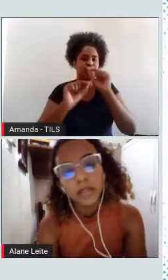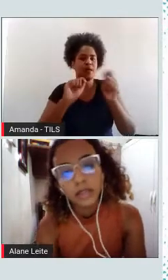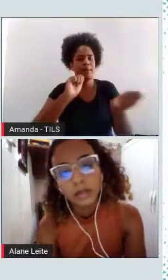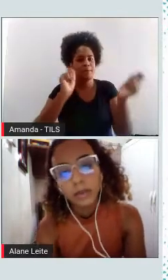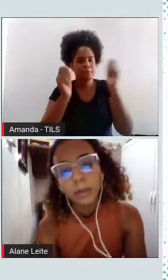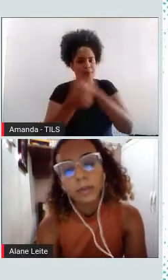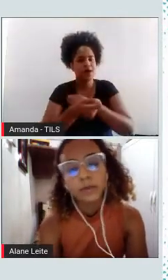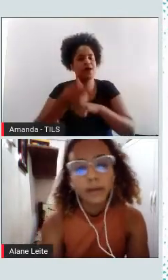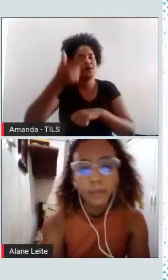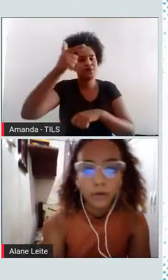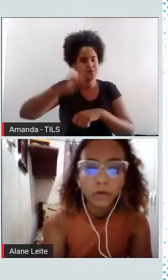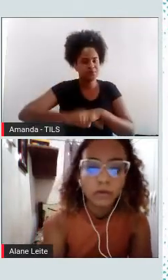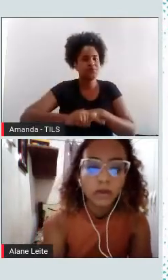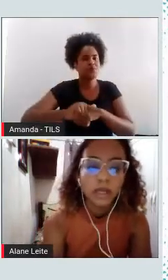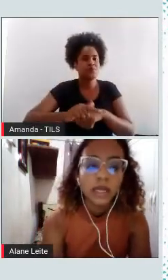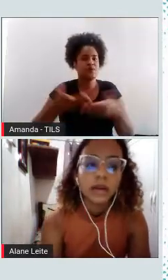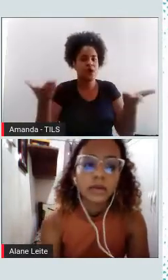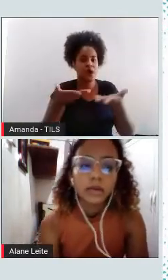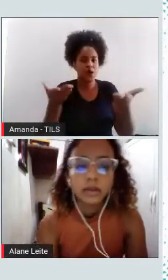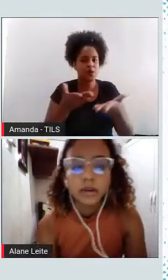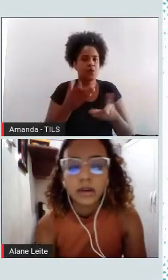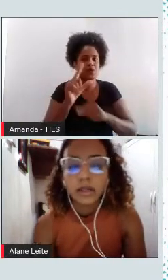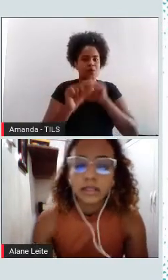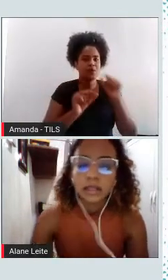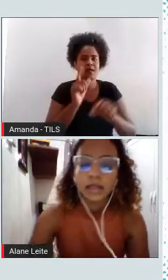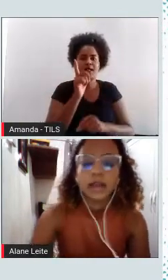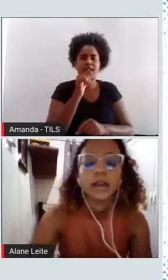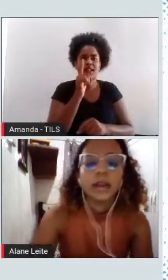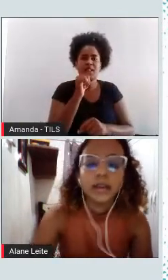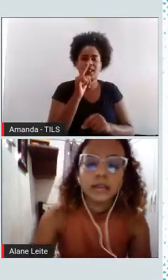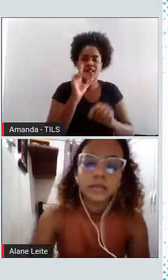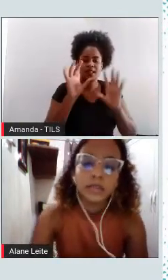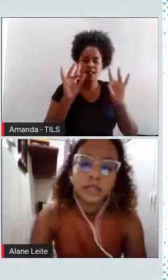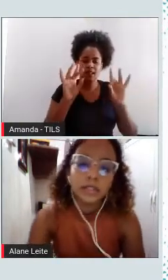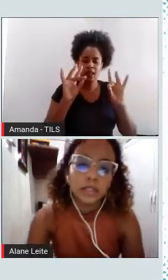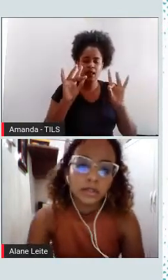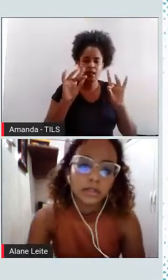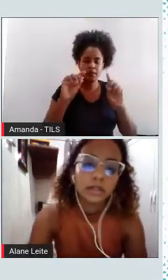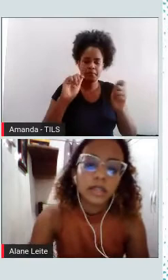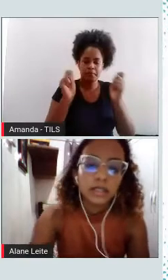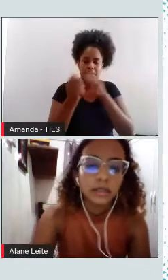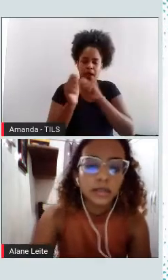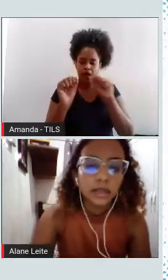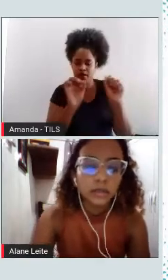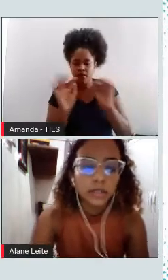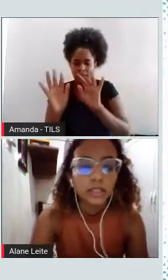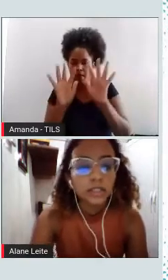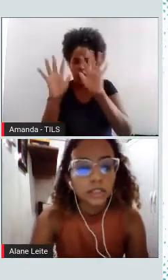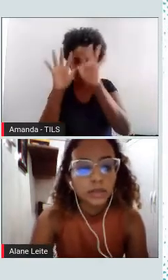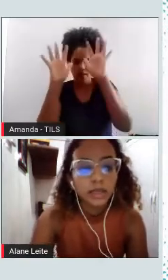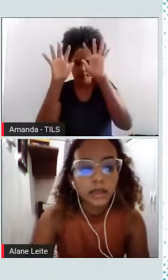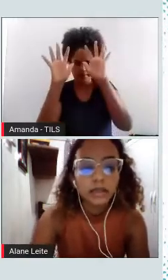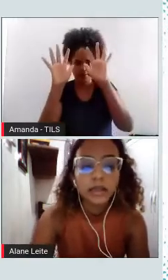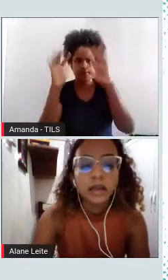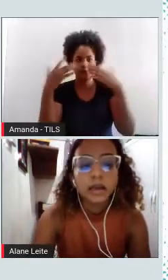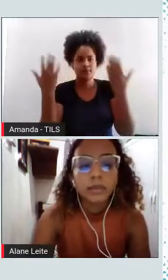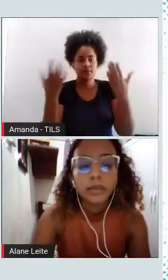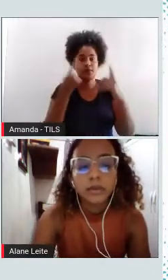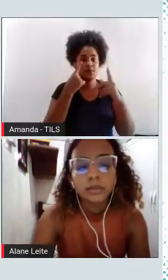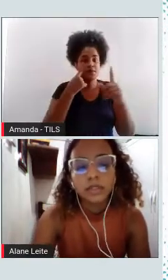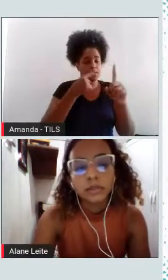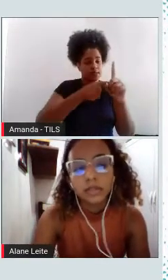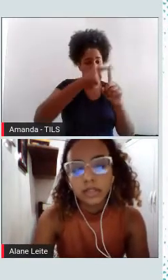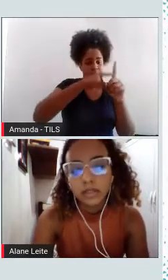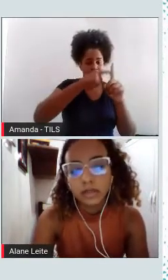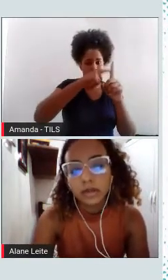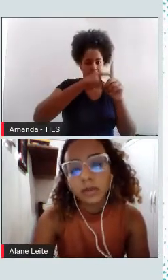estado líquido para o vapor. Quando ocorre essa mudança de estado físico, nessa temperatura a gente chama ela de